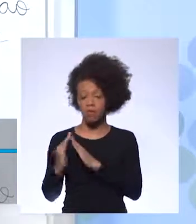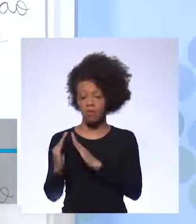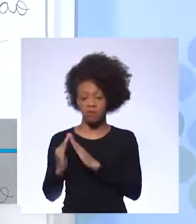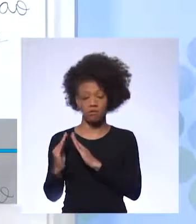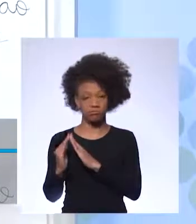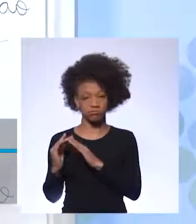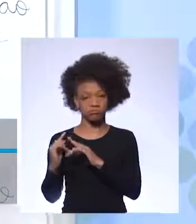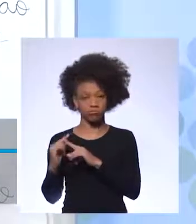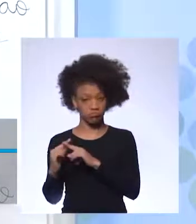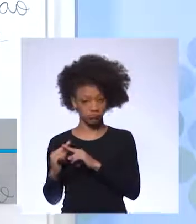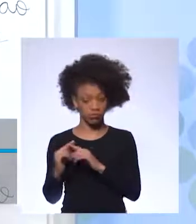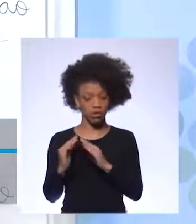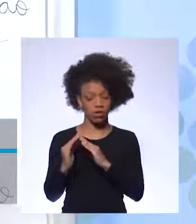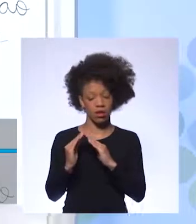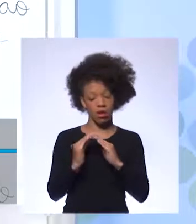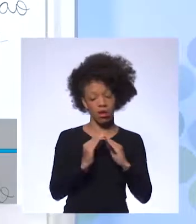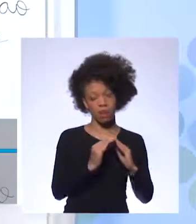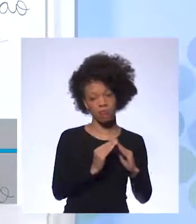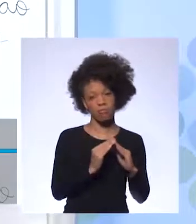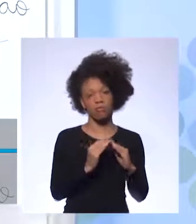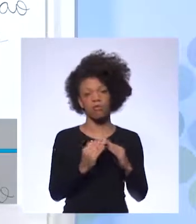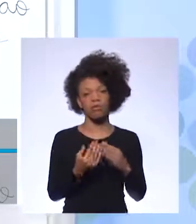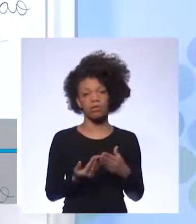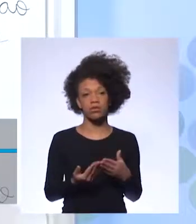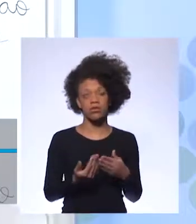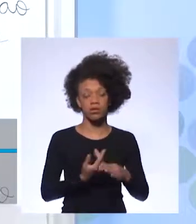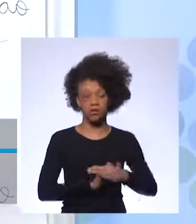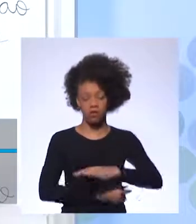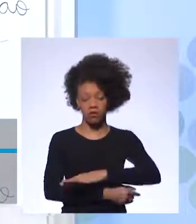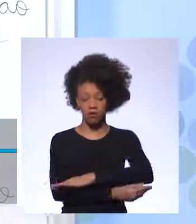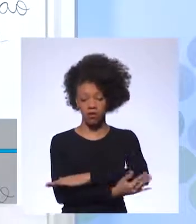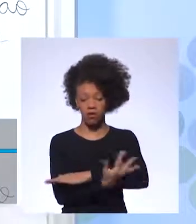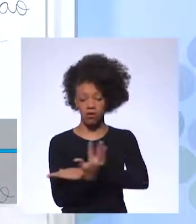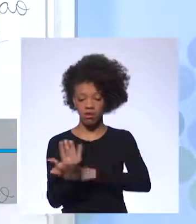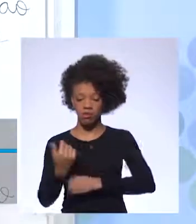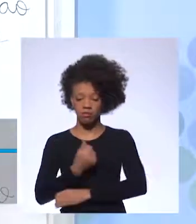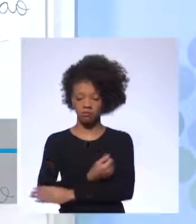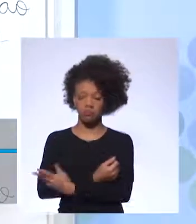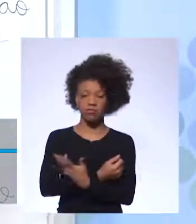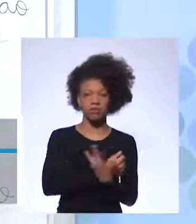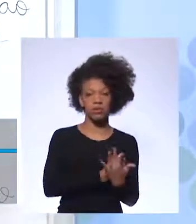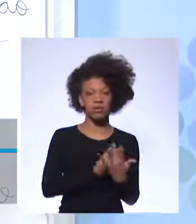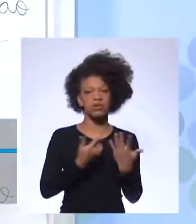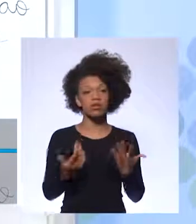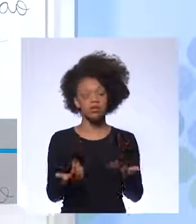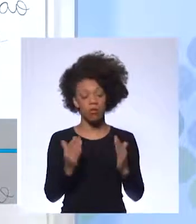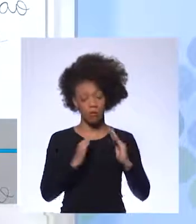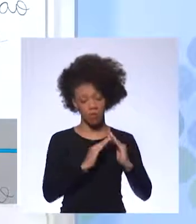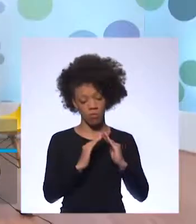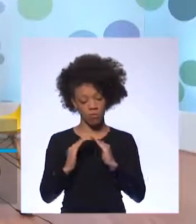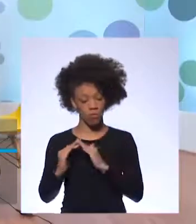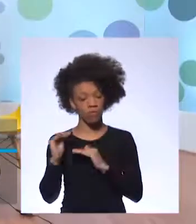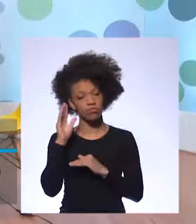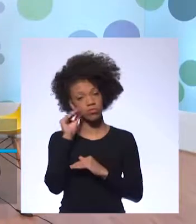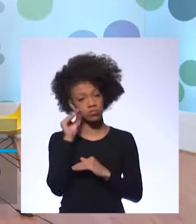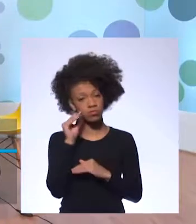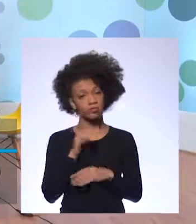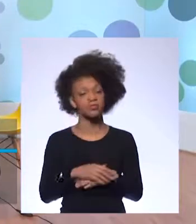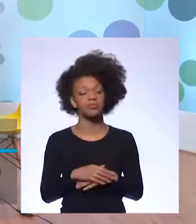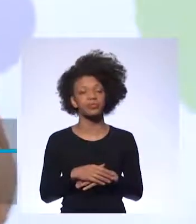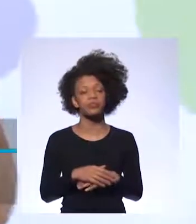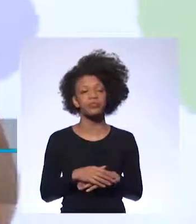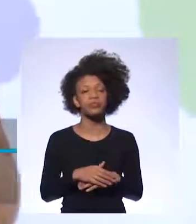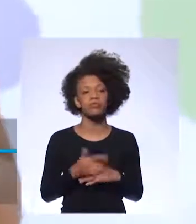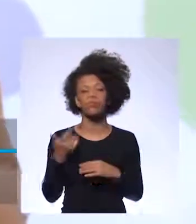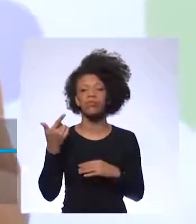moradia dos servos então nós precisamos aí para o de umas casas mais simples que é um anjo servos moram legal turma ou sua caixa